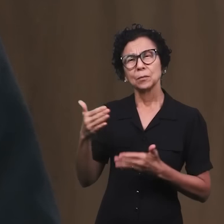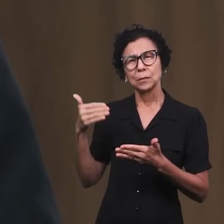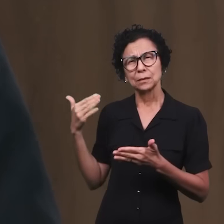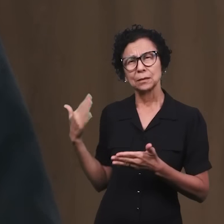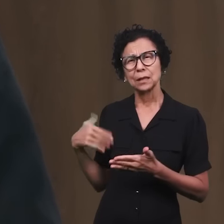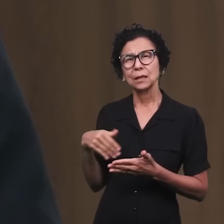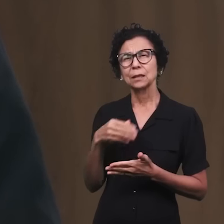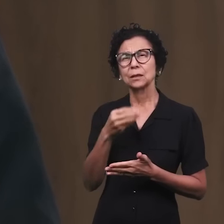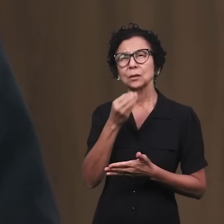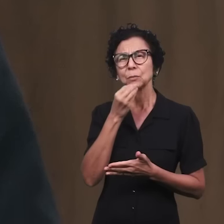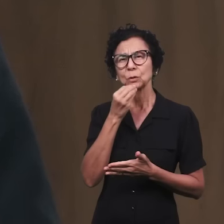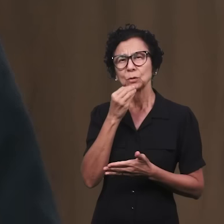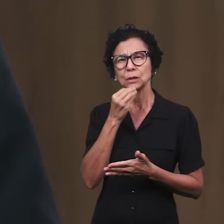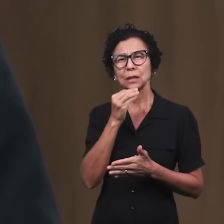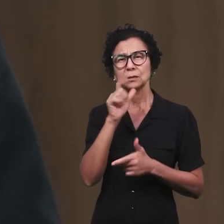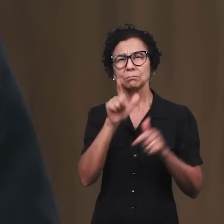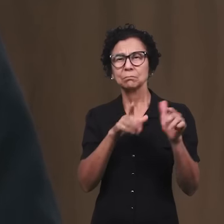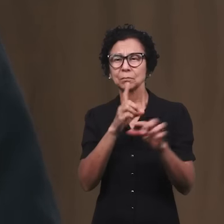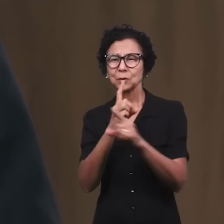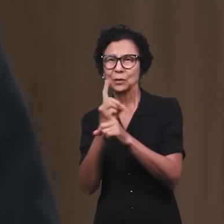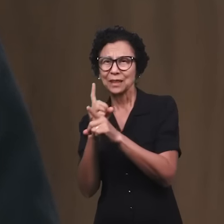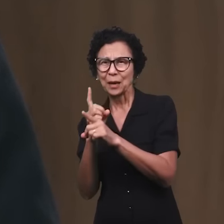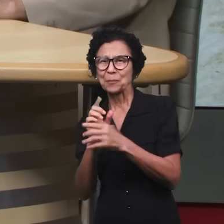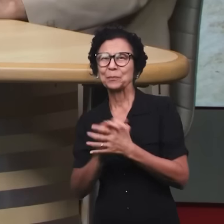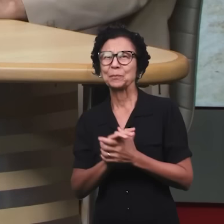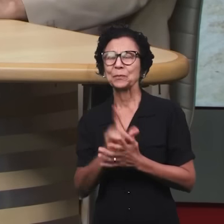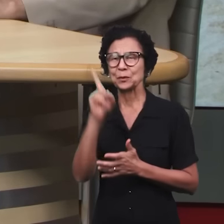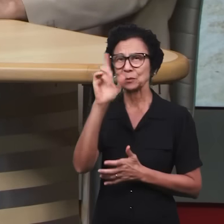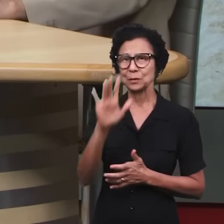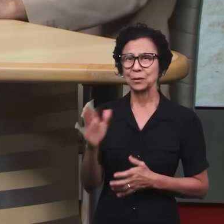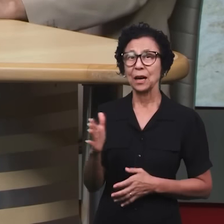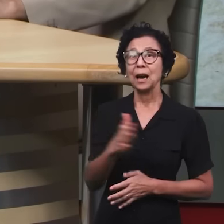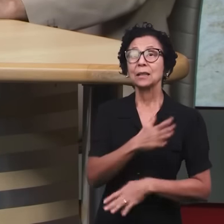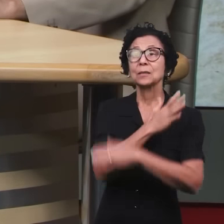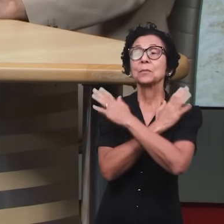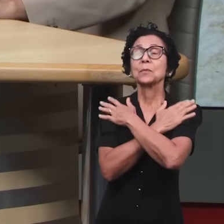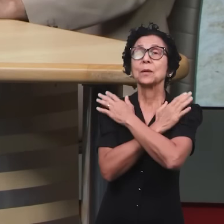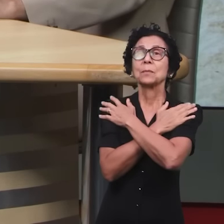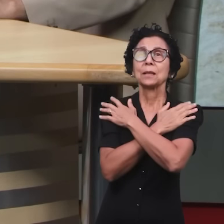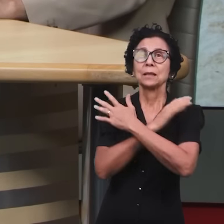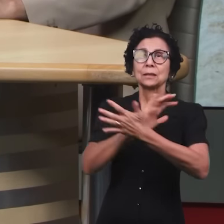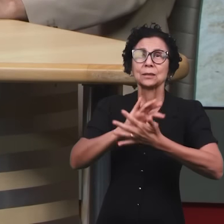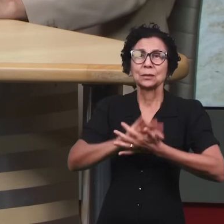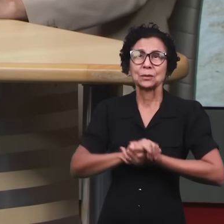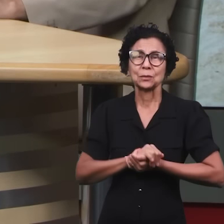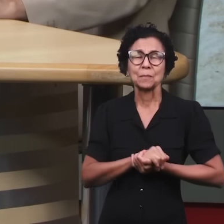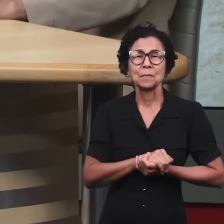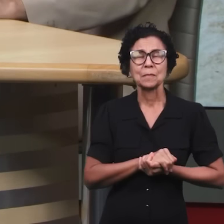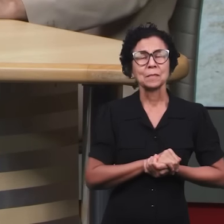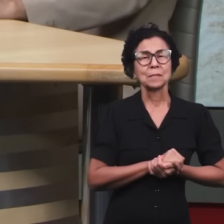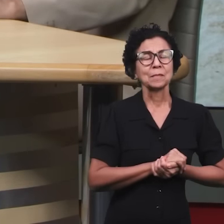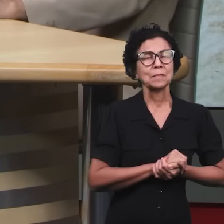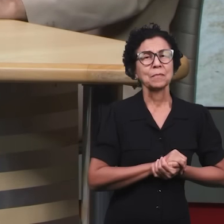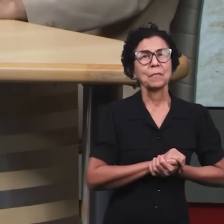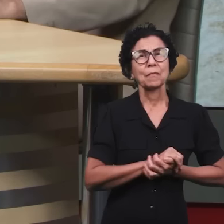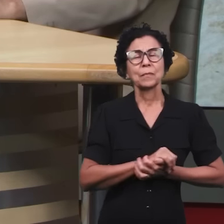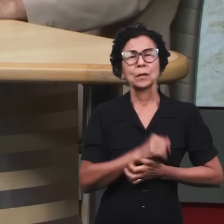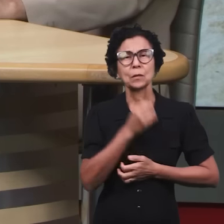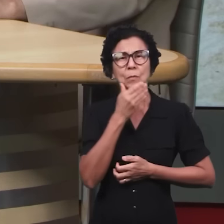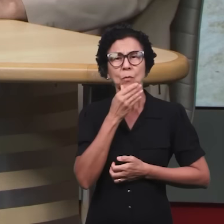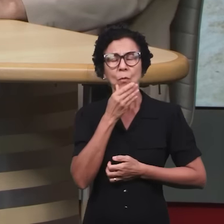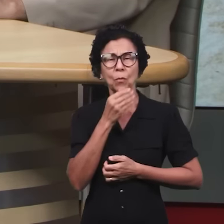com alguns recentemente. Que Deus possa abençoá-los. Eu vou mandar um abraço ao diácono Sandro, que até ele é